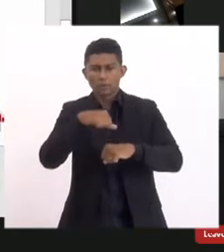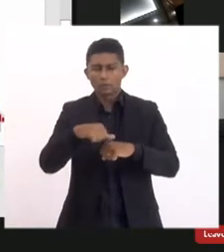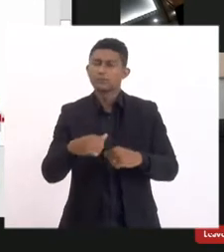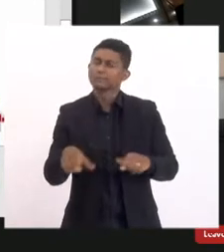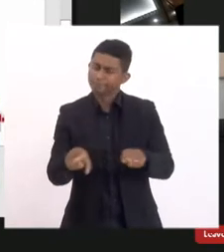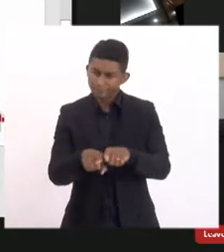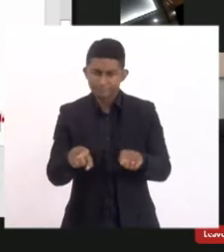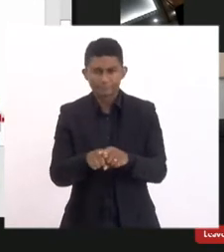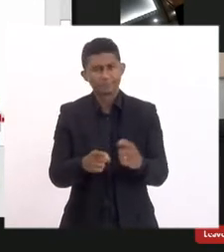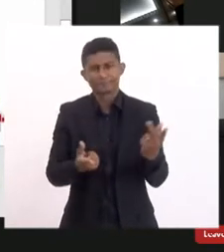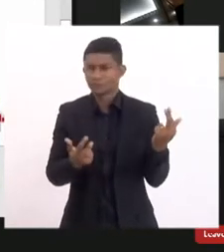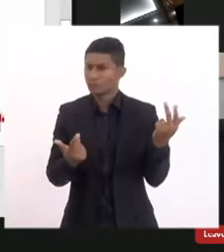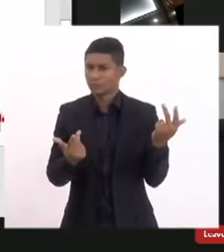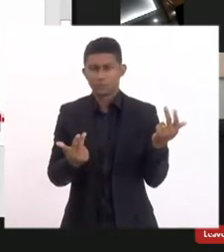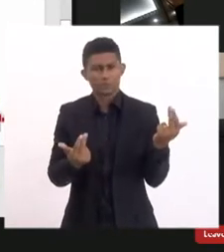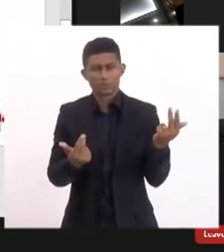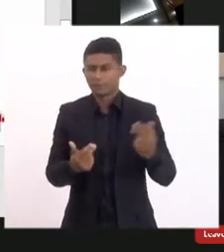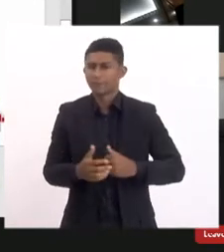parecido com